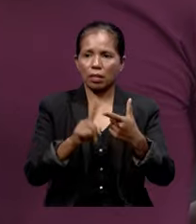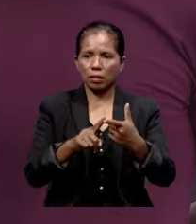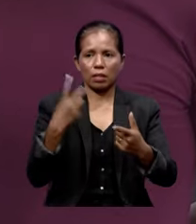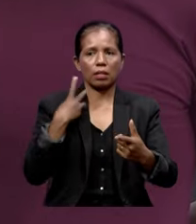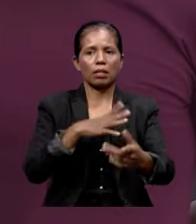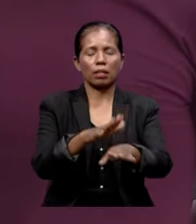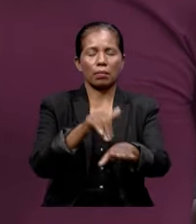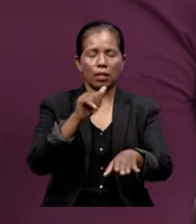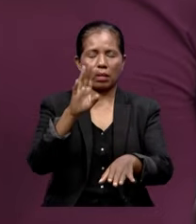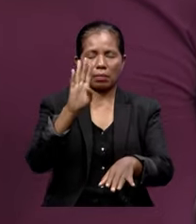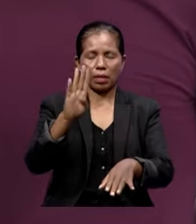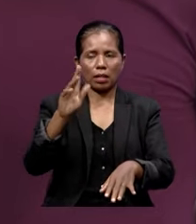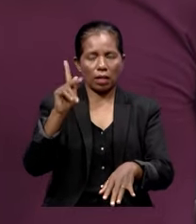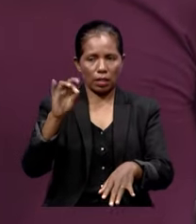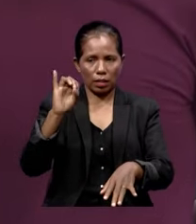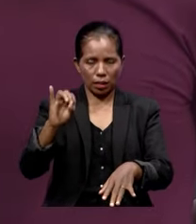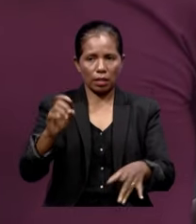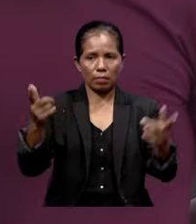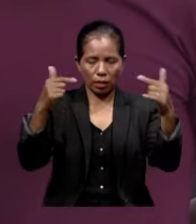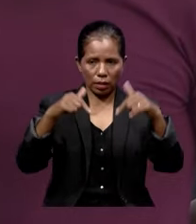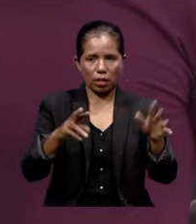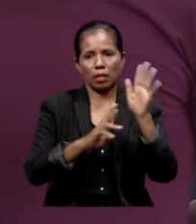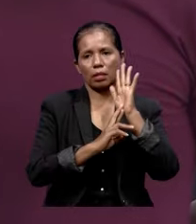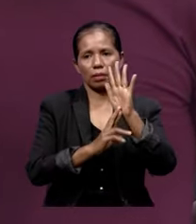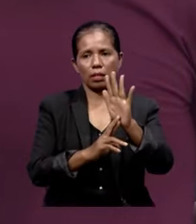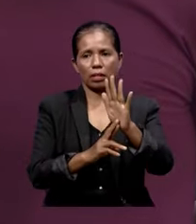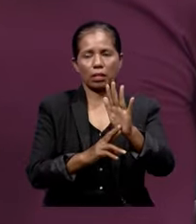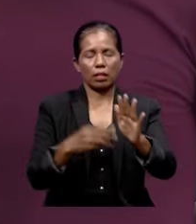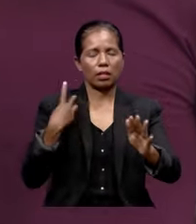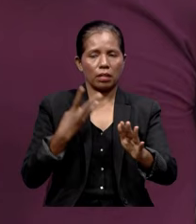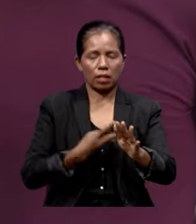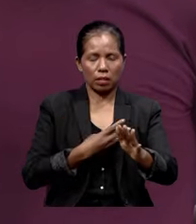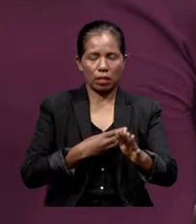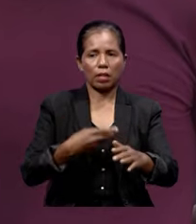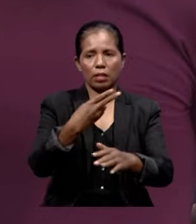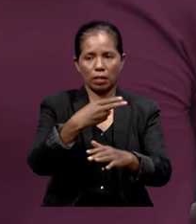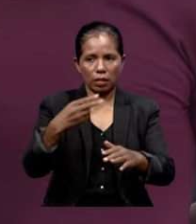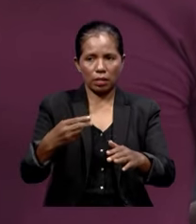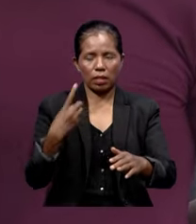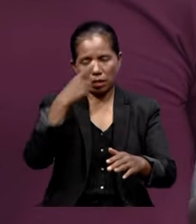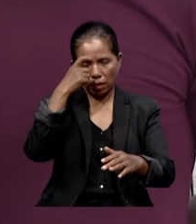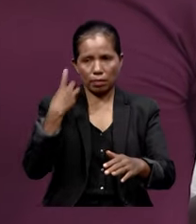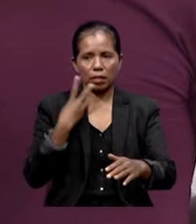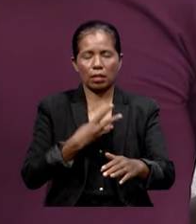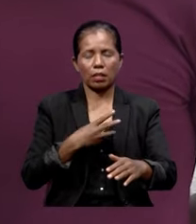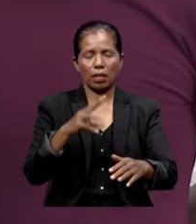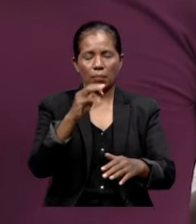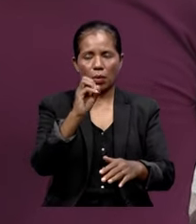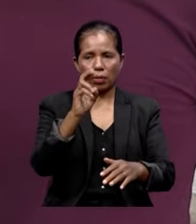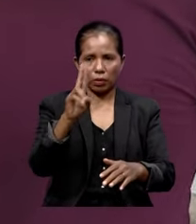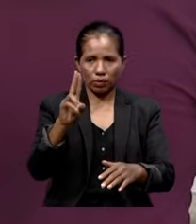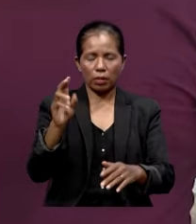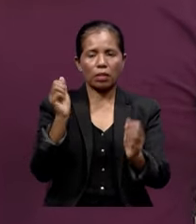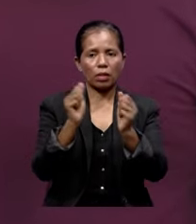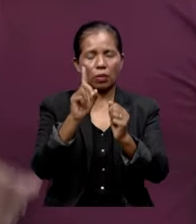na BKI e maiona representa itania biro classificasi Indonesia ne ne tamba ita ia MOU da usira antau